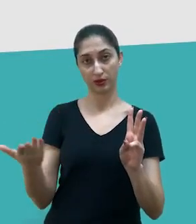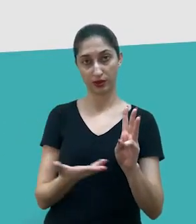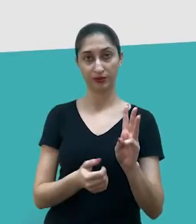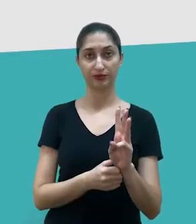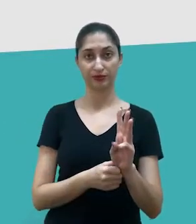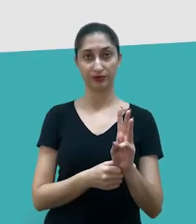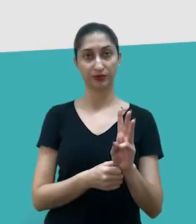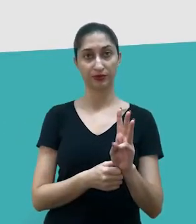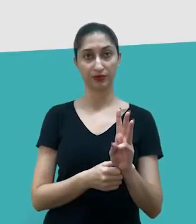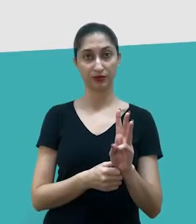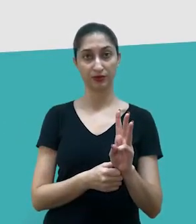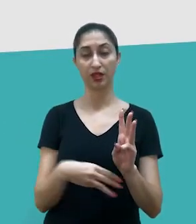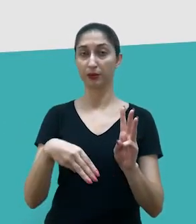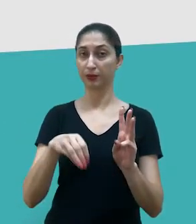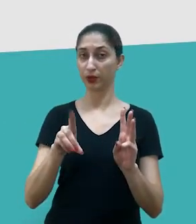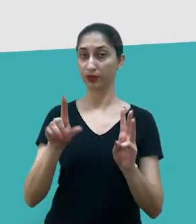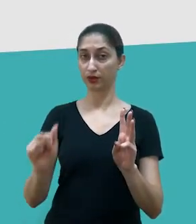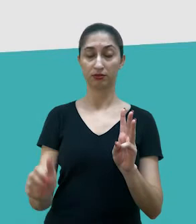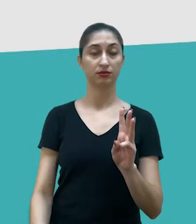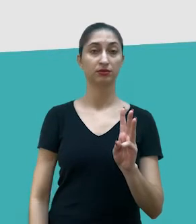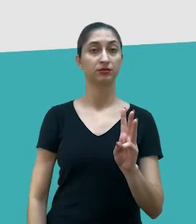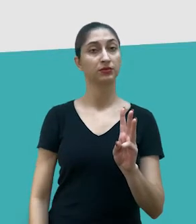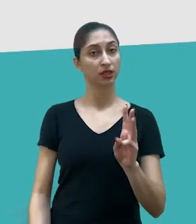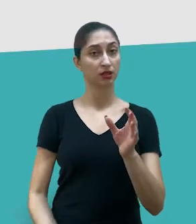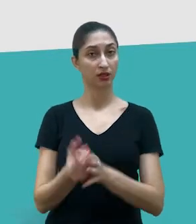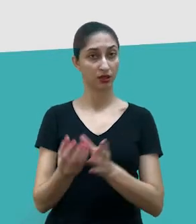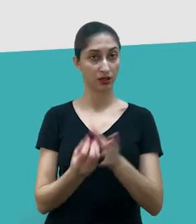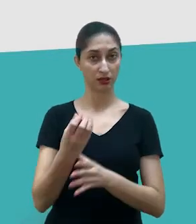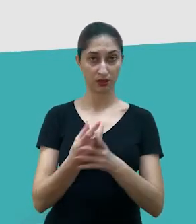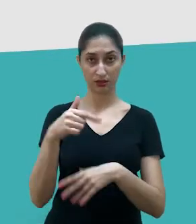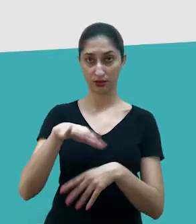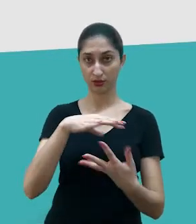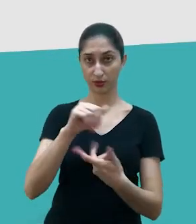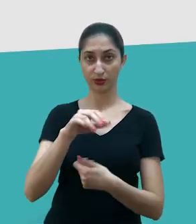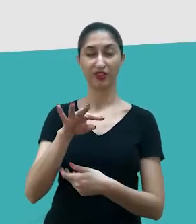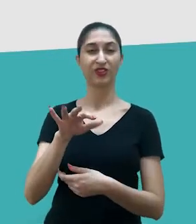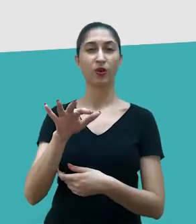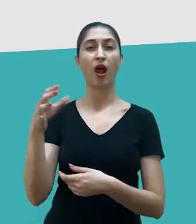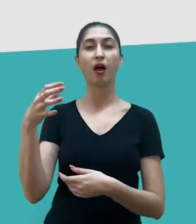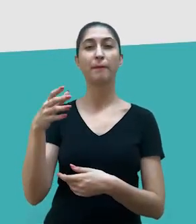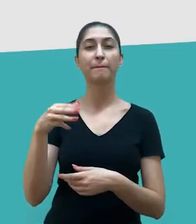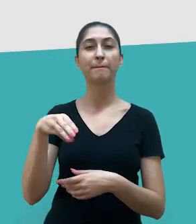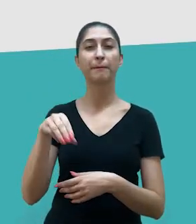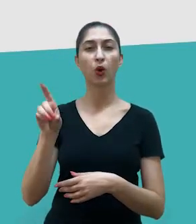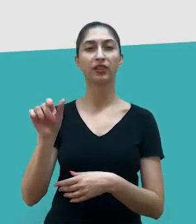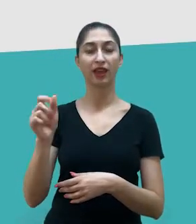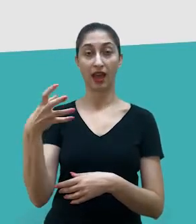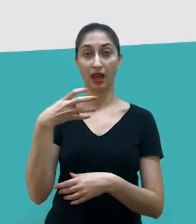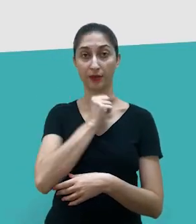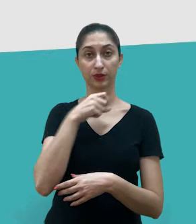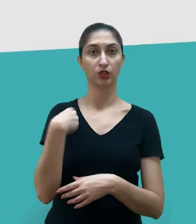Então, nós temos a moda que é produzida hoje no mundo, que é o fast fashion, que é aquela moda que a gente compra